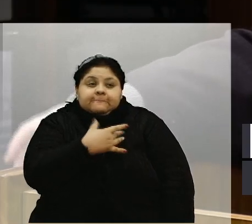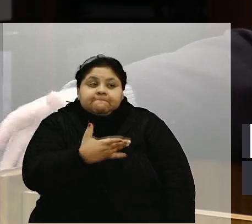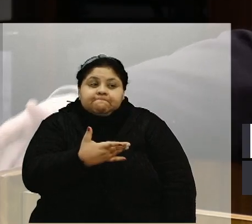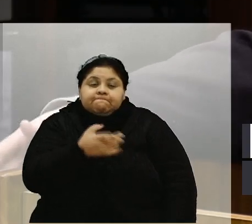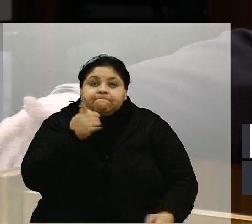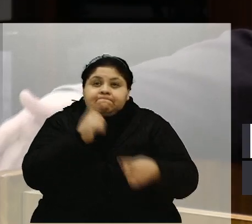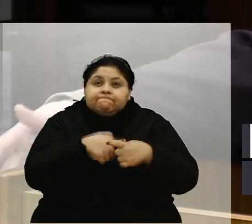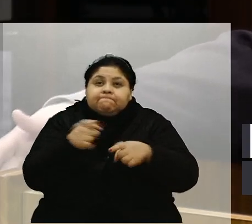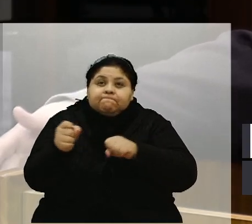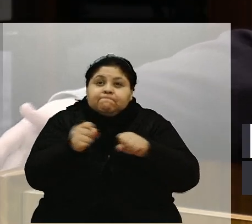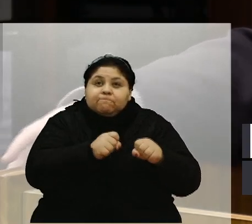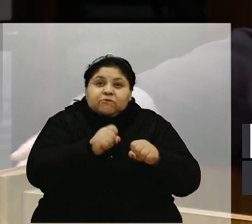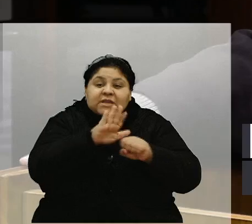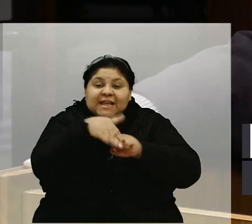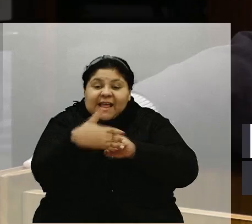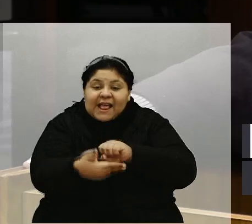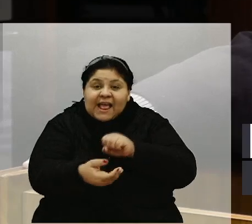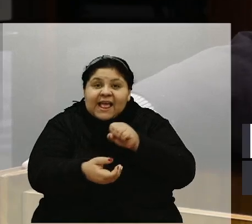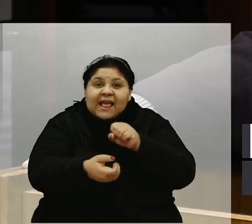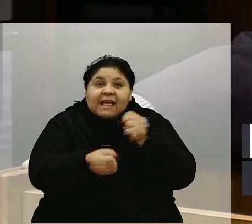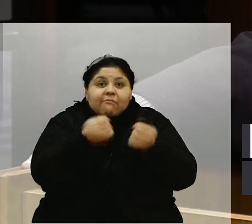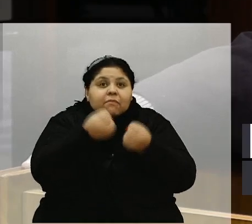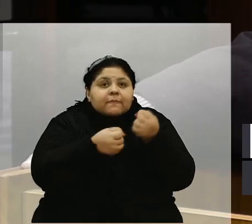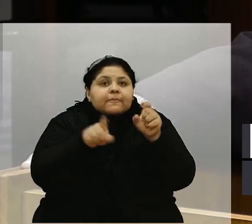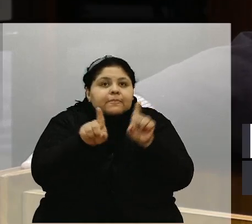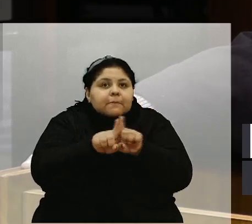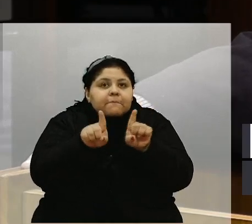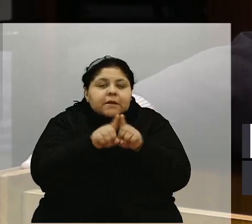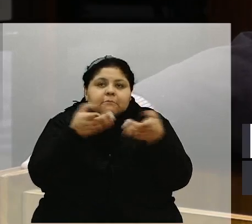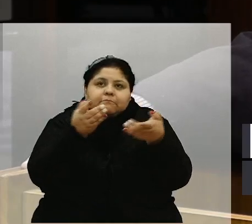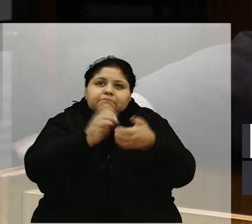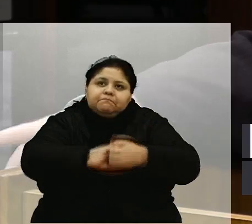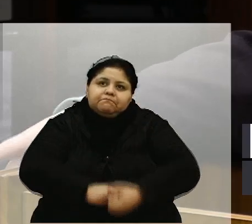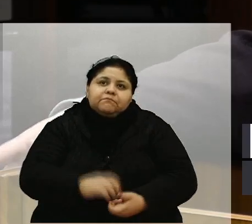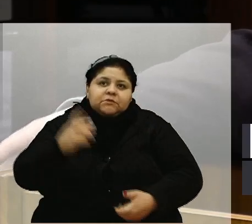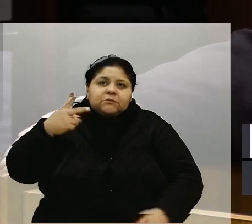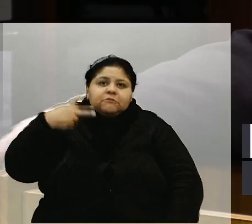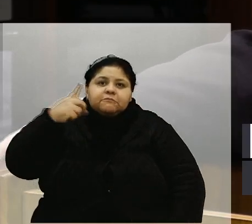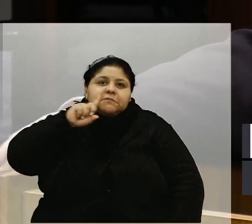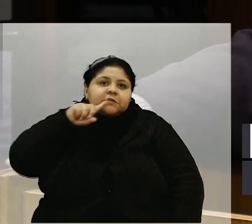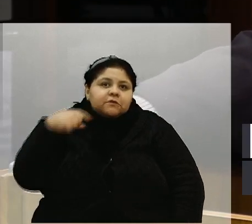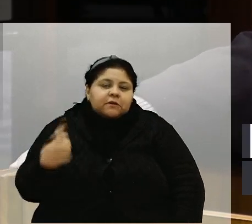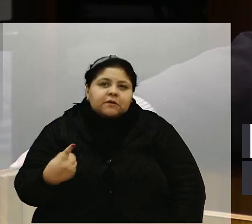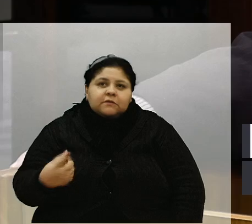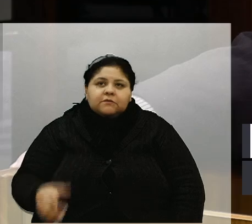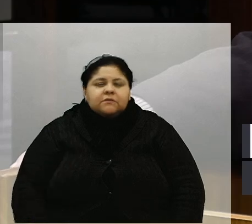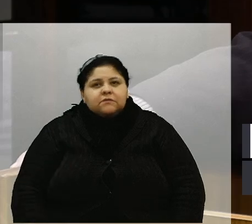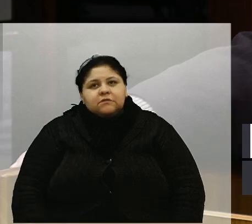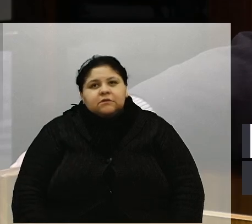porque poderia cair o caminhão, vereadora Gládia, na ponte, no rio.